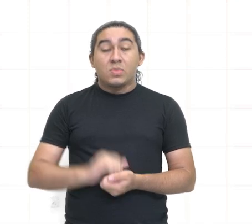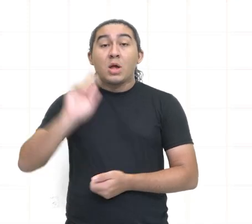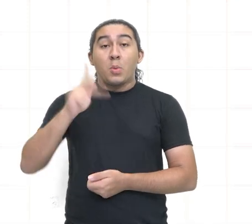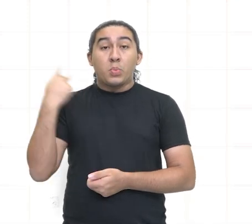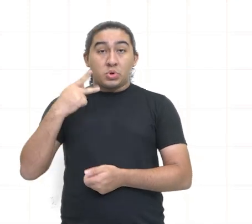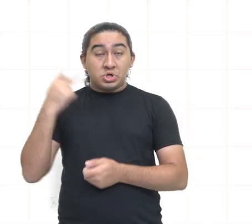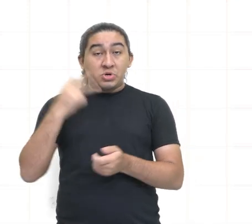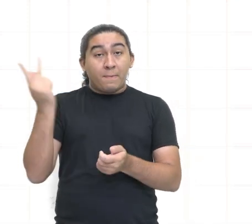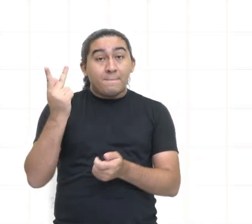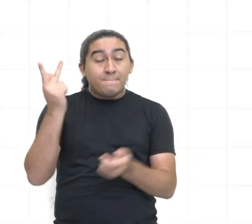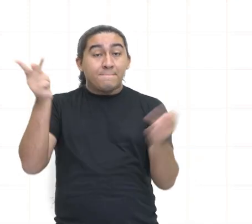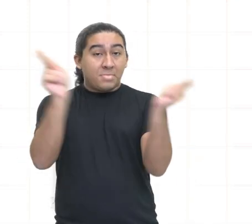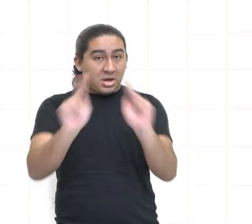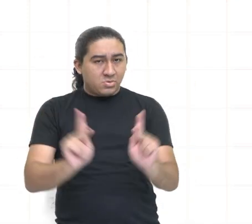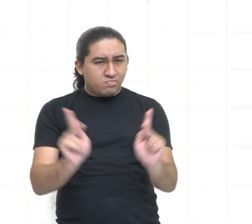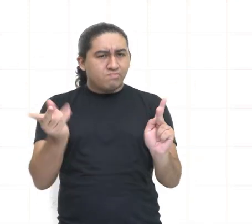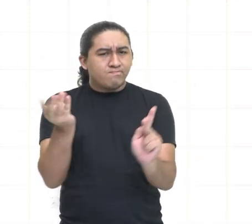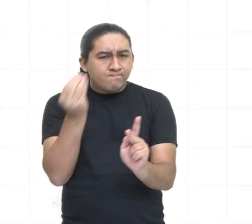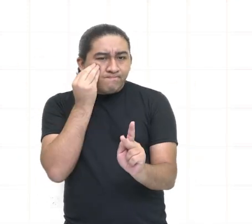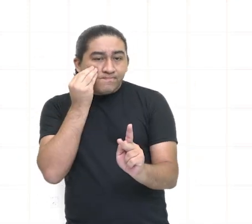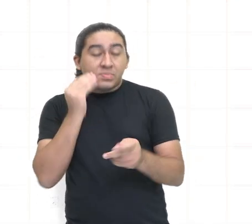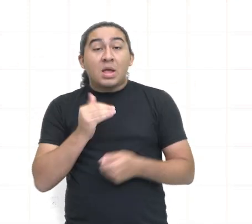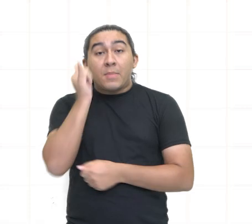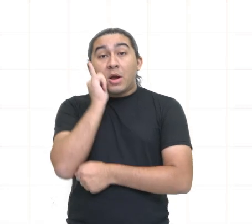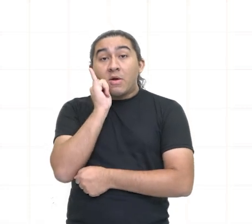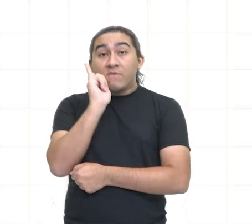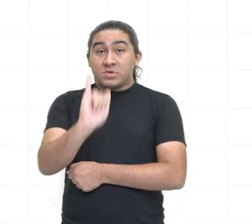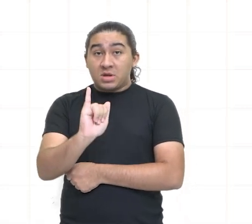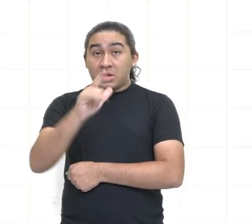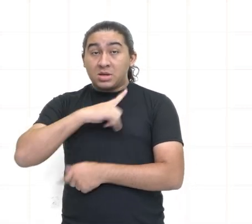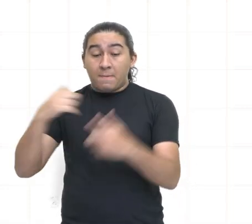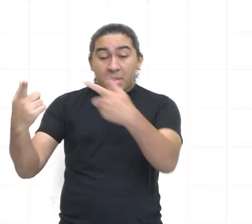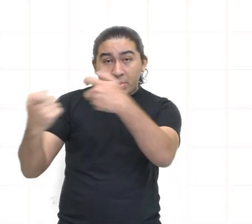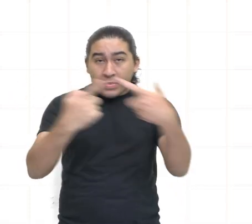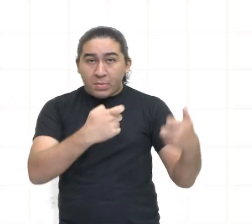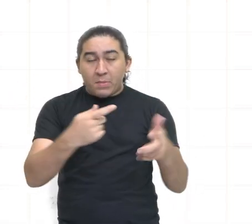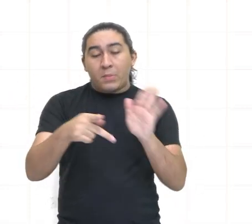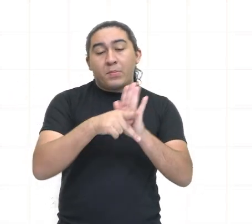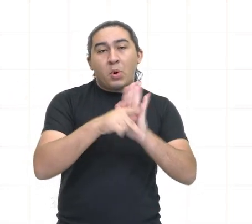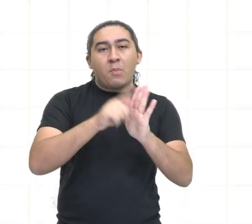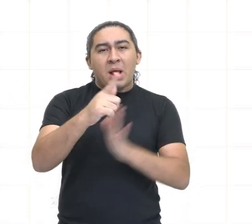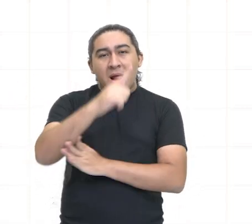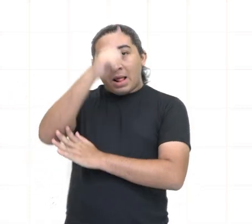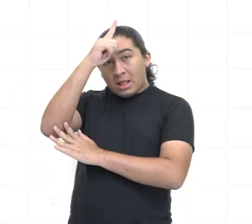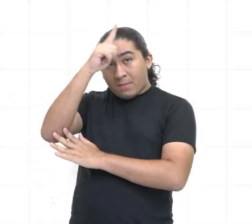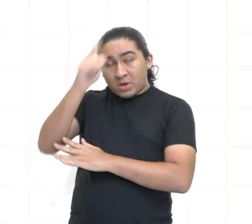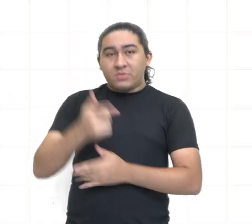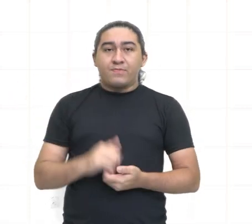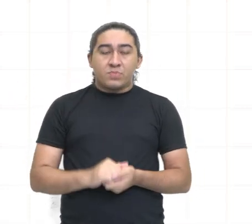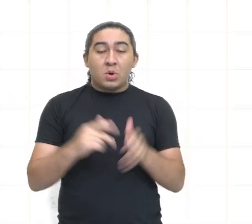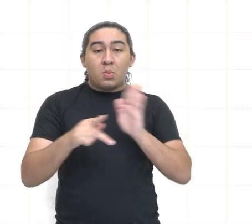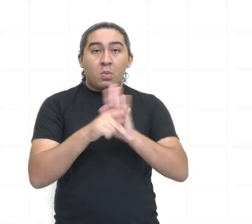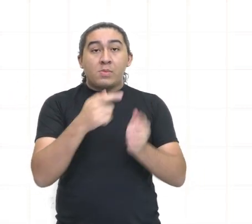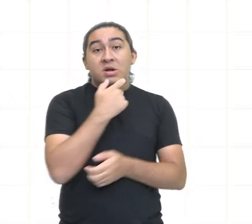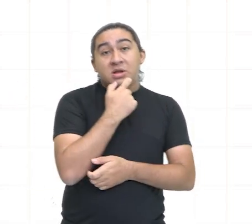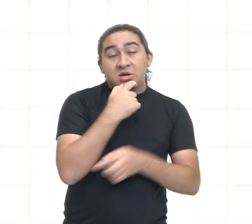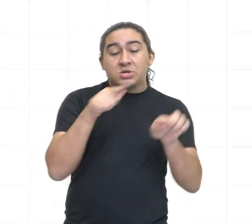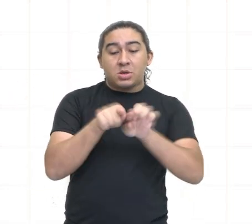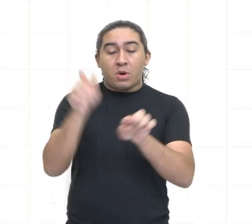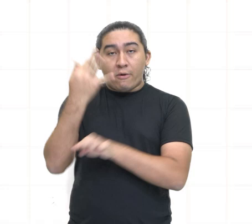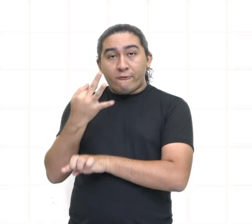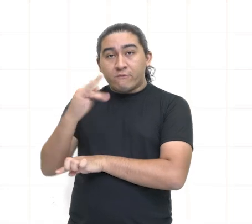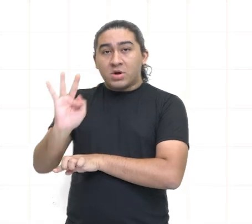de apaziguamento, vamos lá. Para evitar um conflito com a Alemanha, os governos inglês e